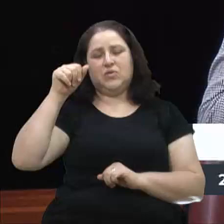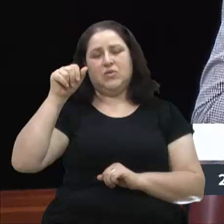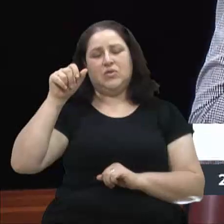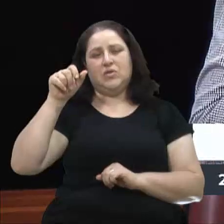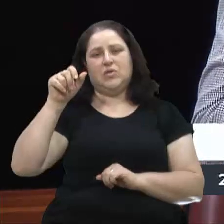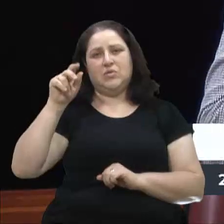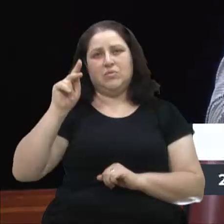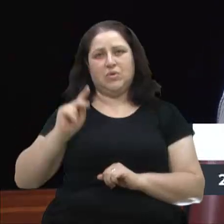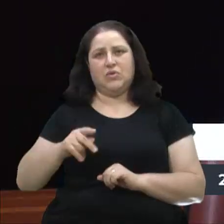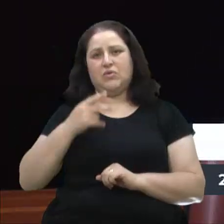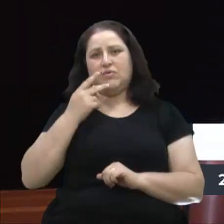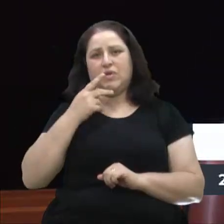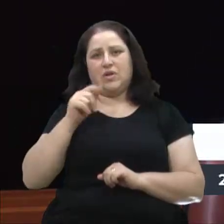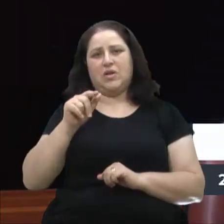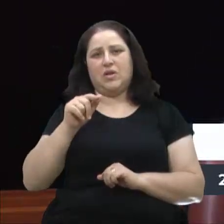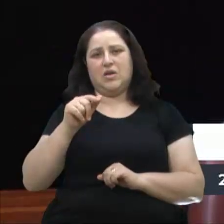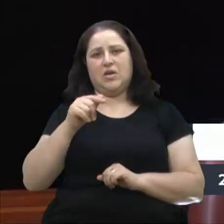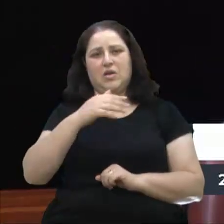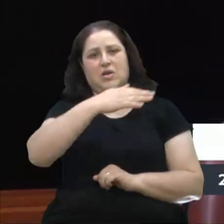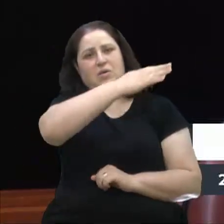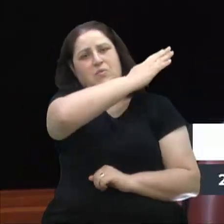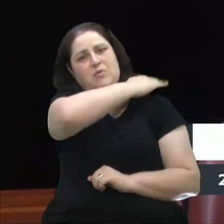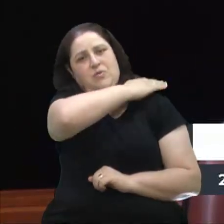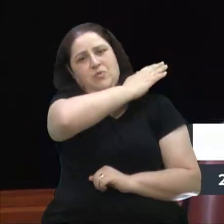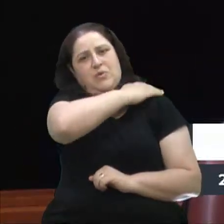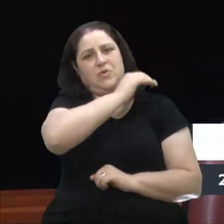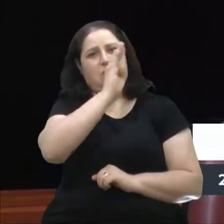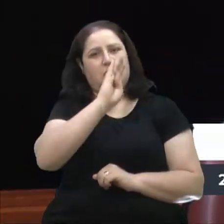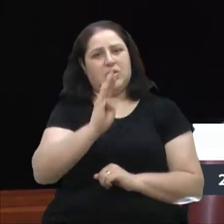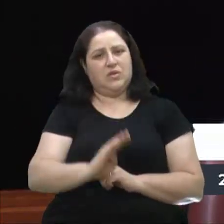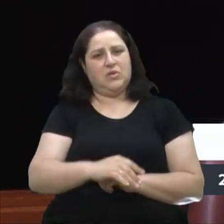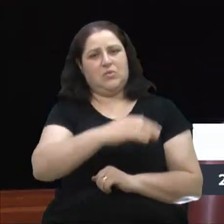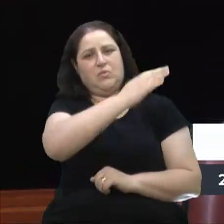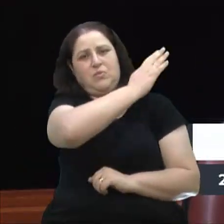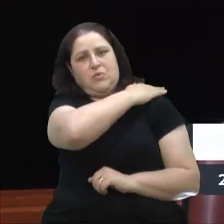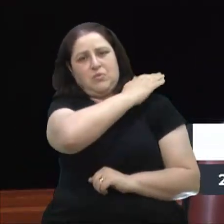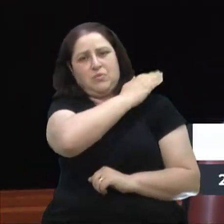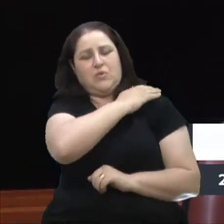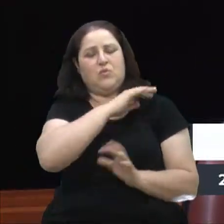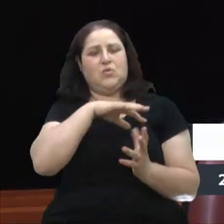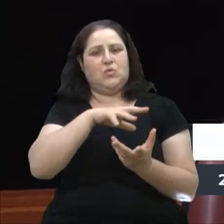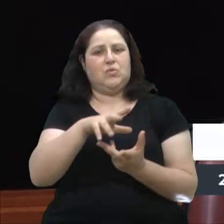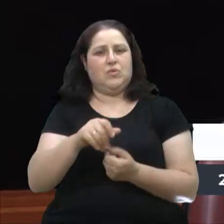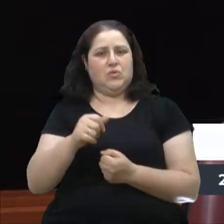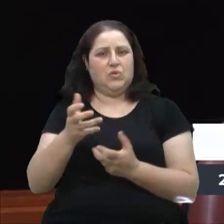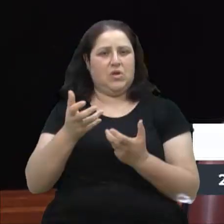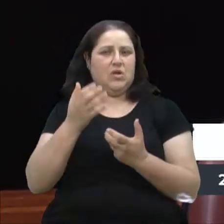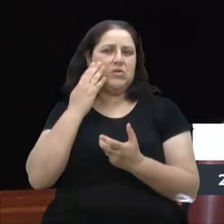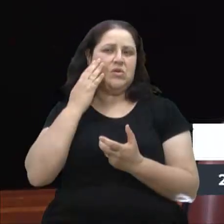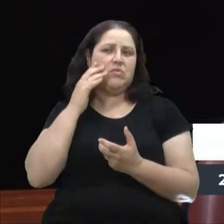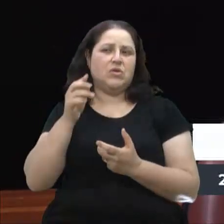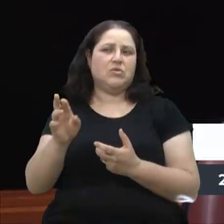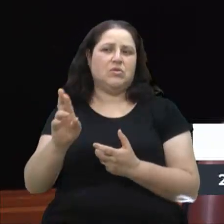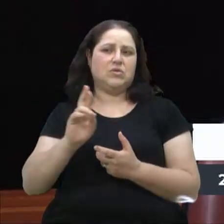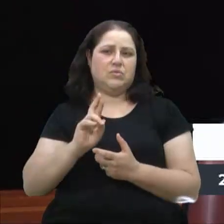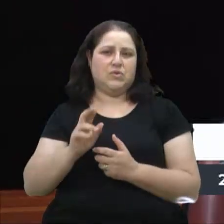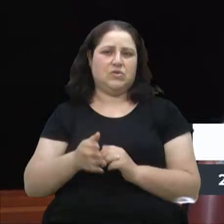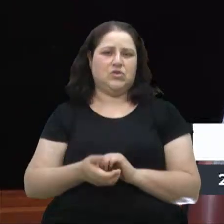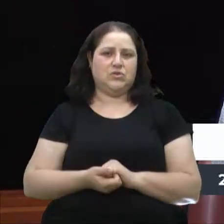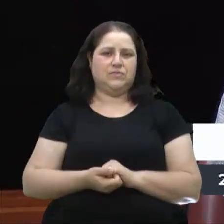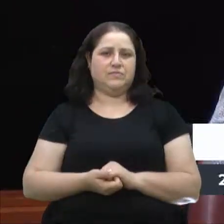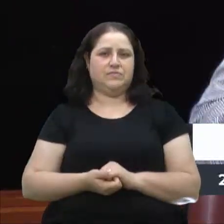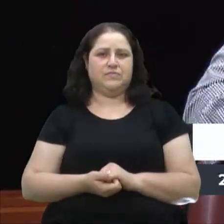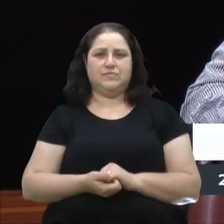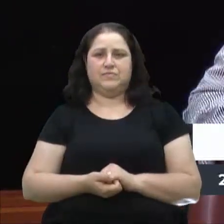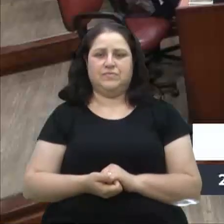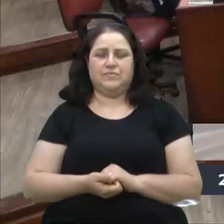Brasil. Se fala no pulmão do mundo. Quero ouvir das suas palavras se é isso mesmo. Obrigado. Peço a